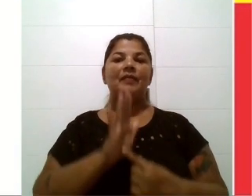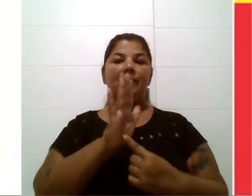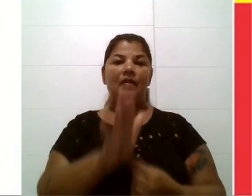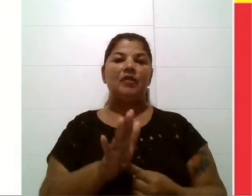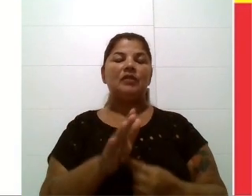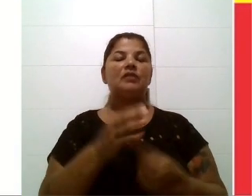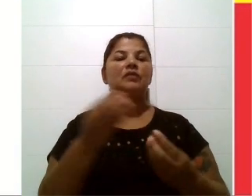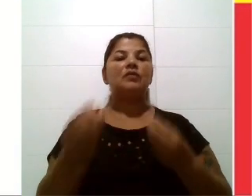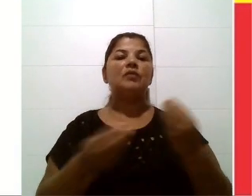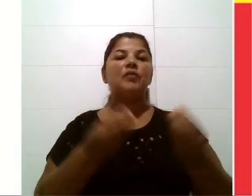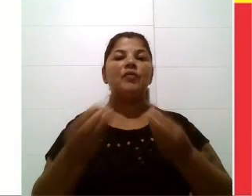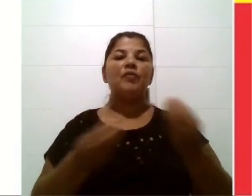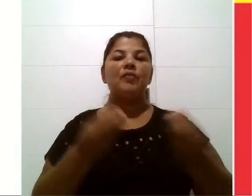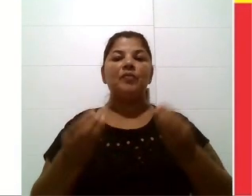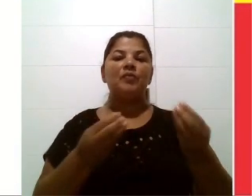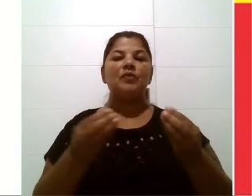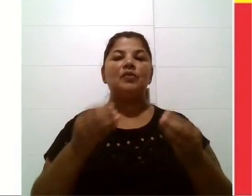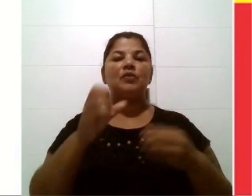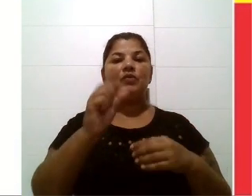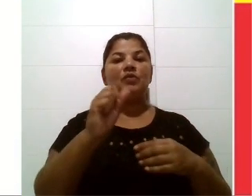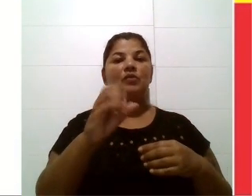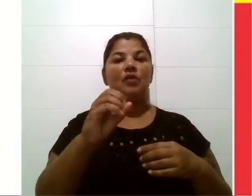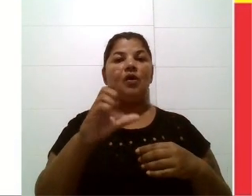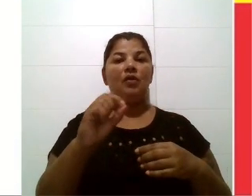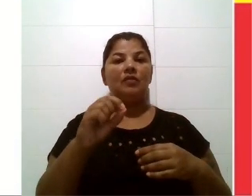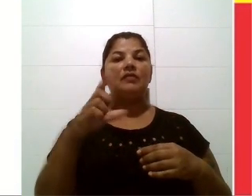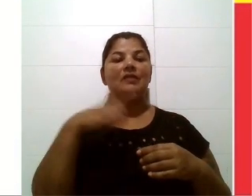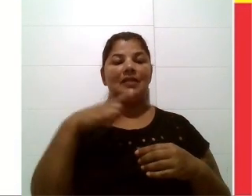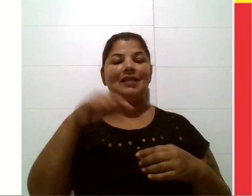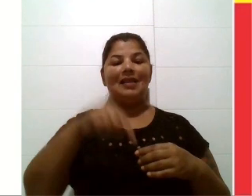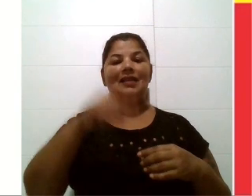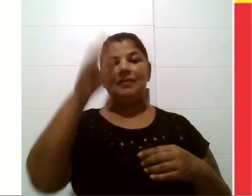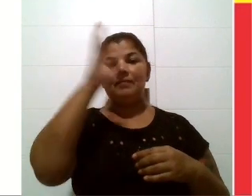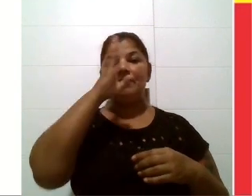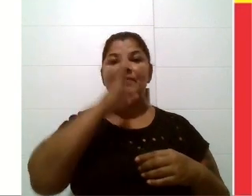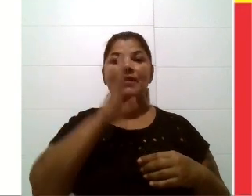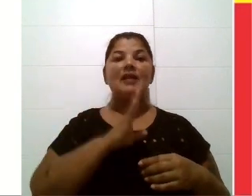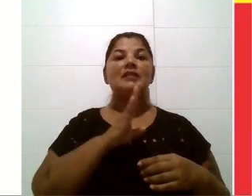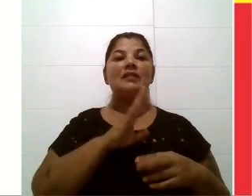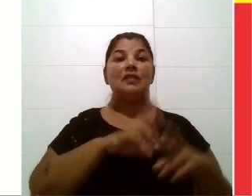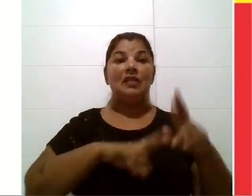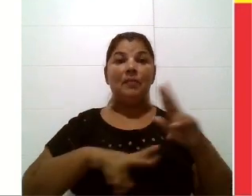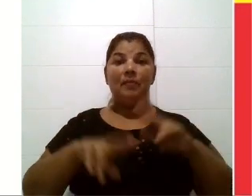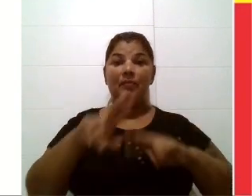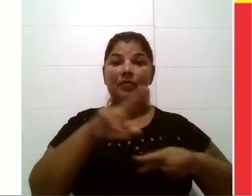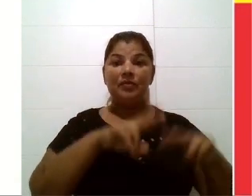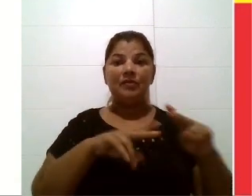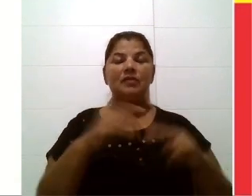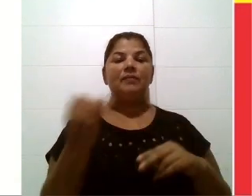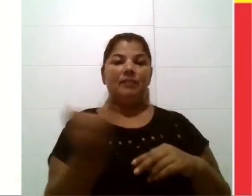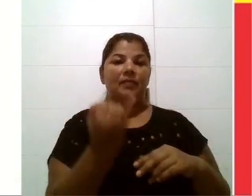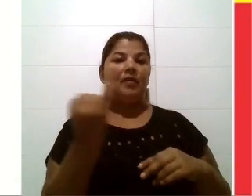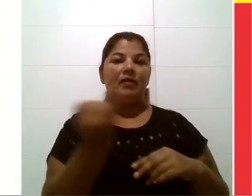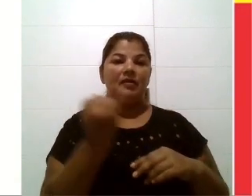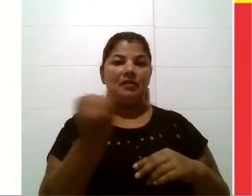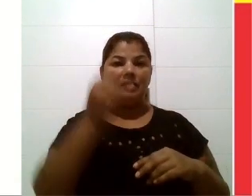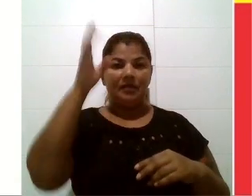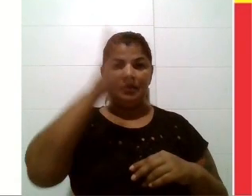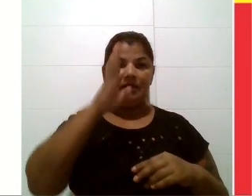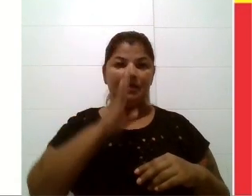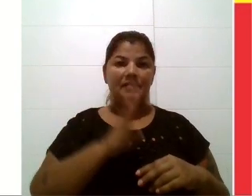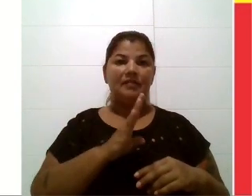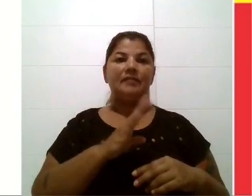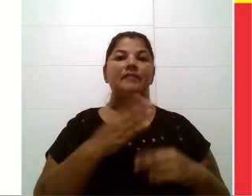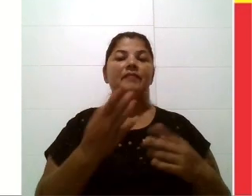vocês alguns solos que existem aqui no Brasil, tá? Alguns tipos de solos importantes que existem no Brasil. Preste atenção